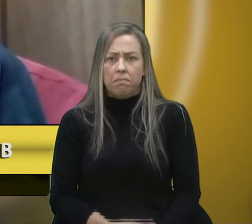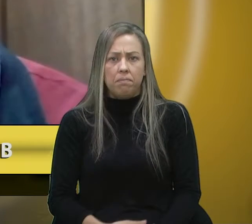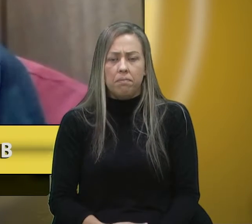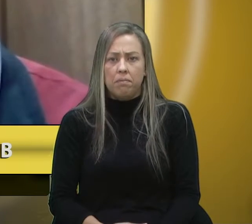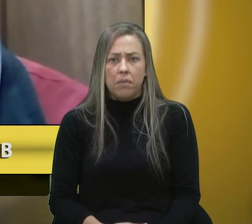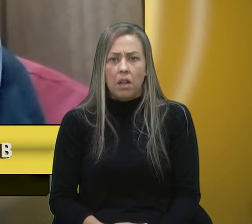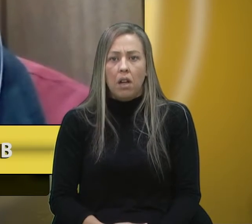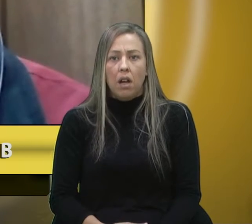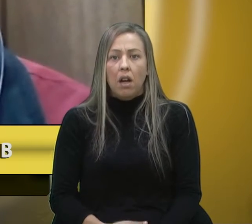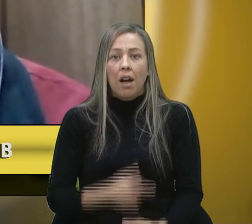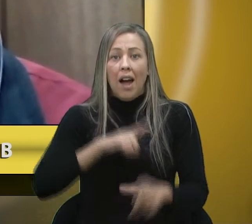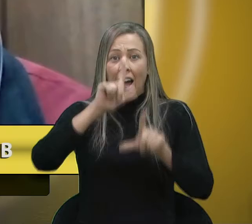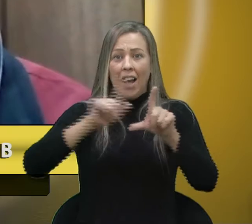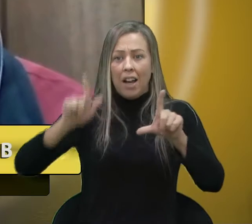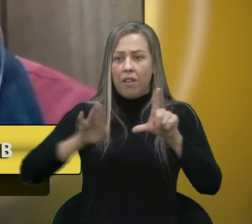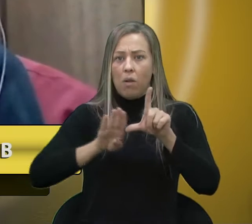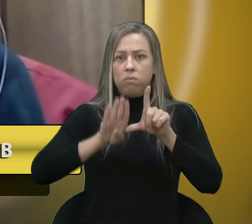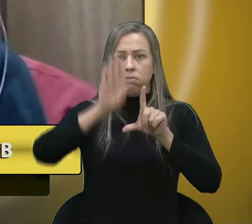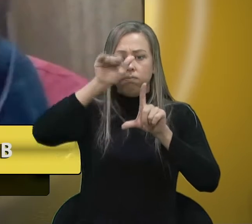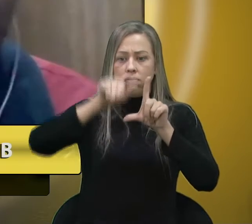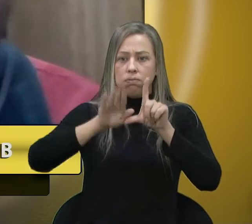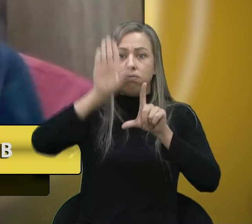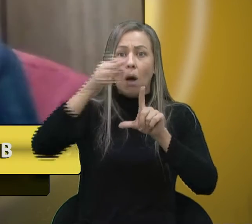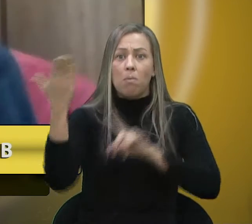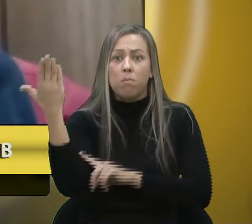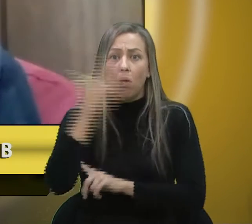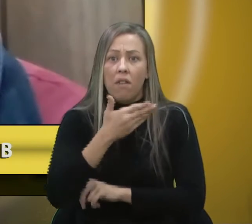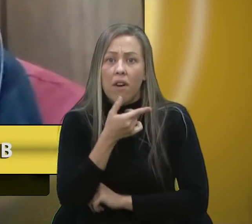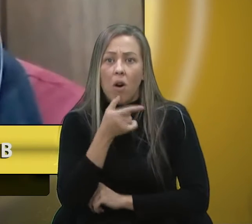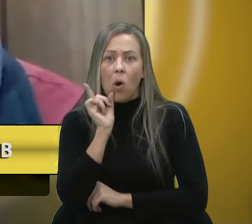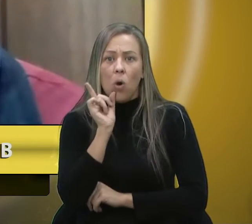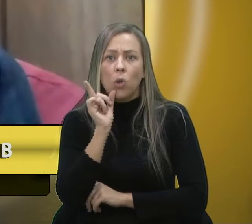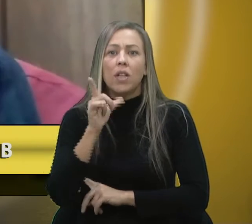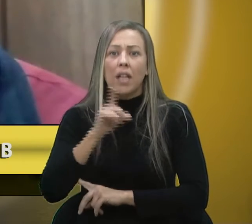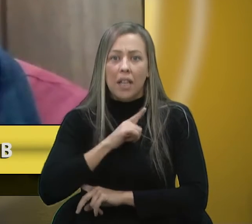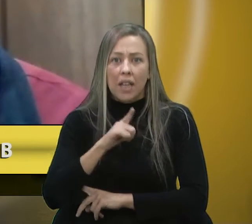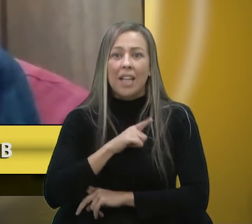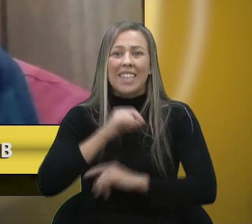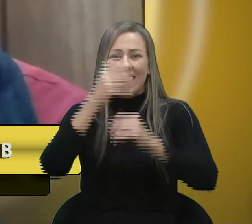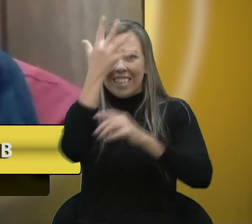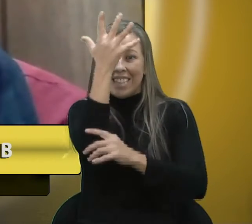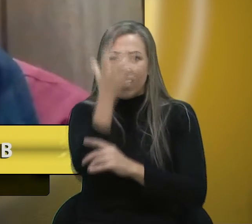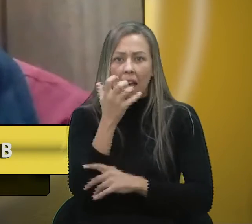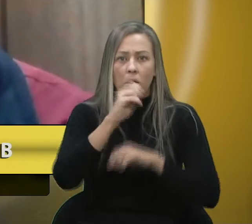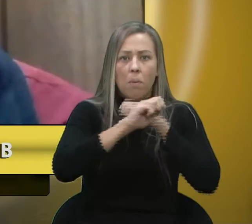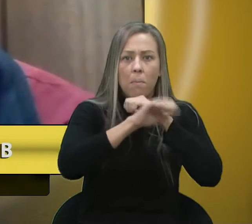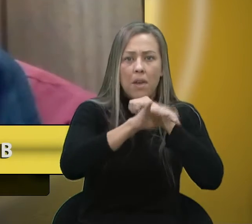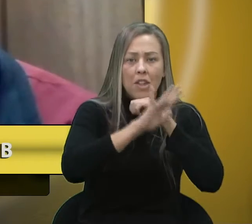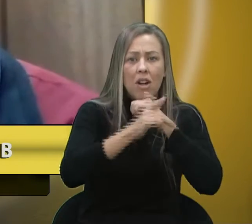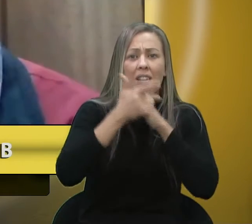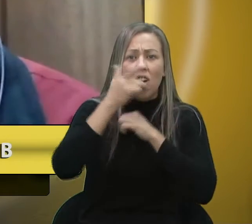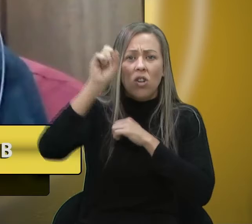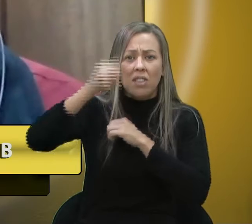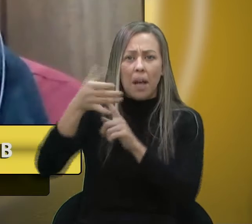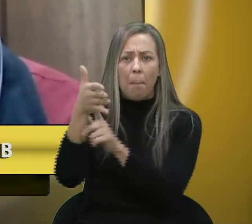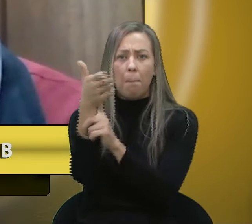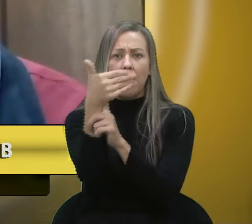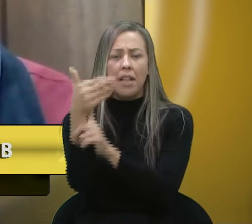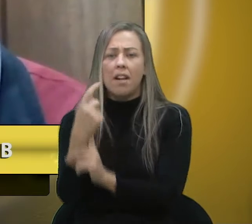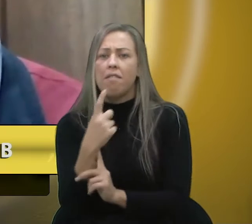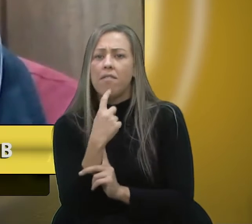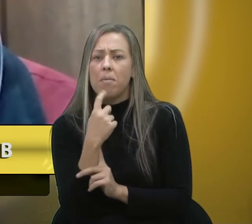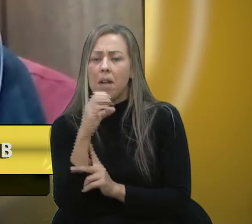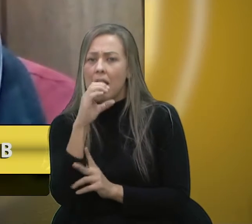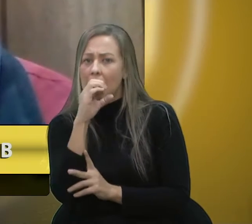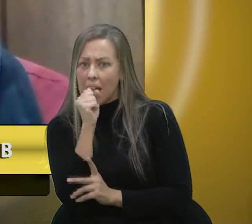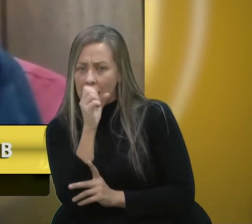Os índices de bandeira vermelha e bandeira laranja foram comprovados ontem em matérias de veículos sérios aqui no Rio Grande do Sul. Né?